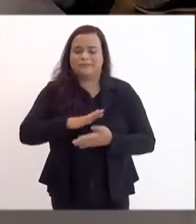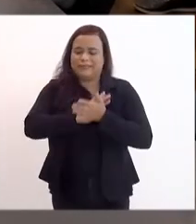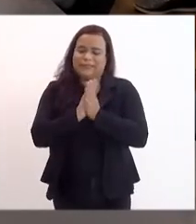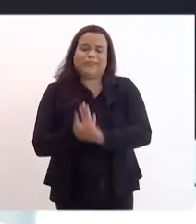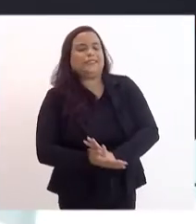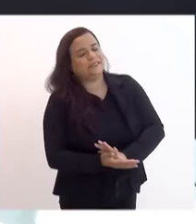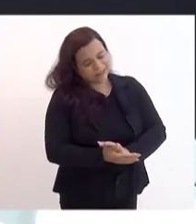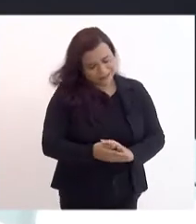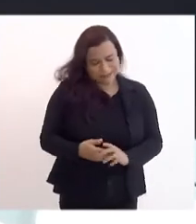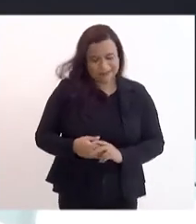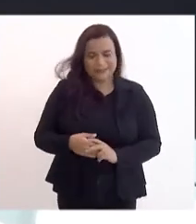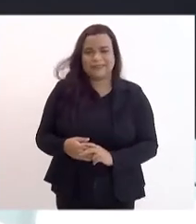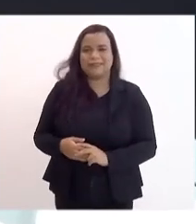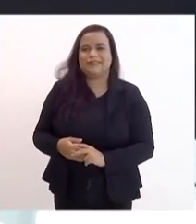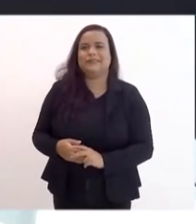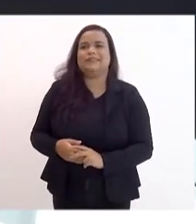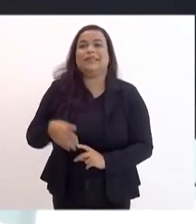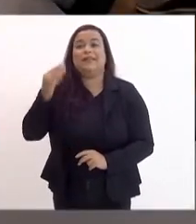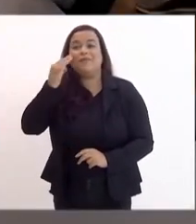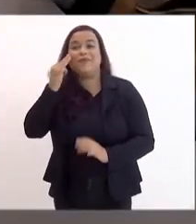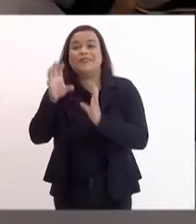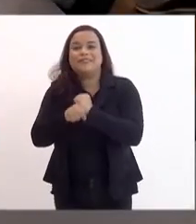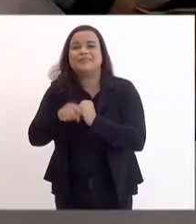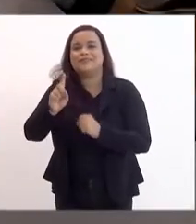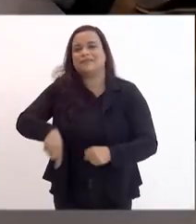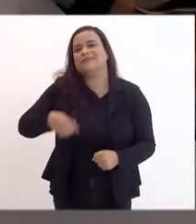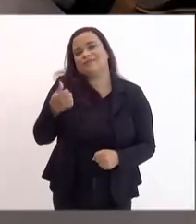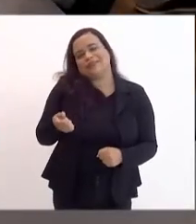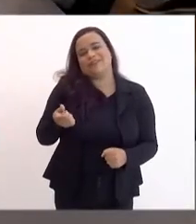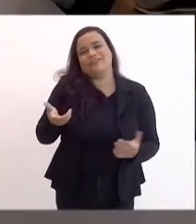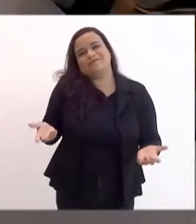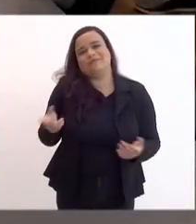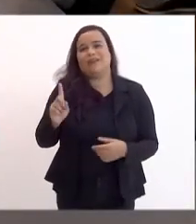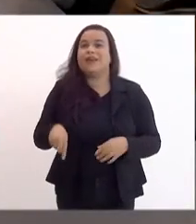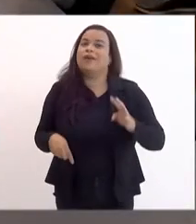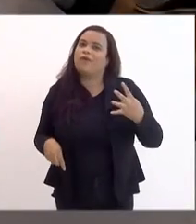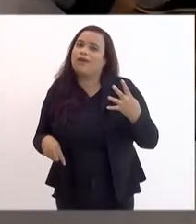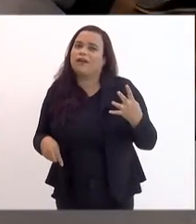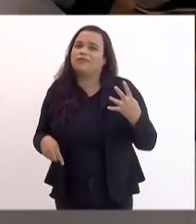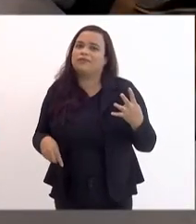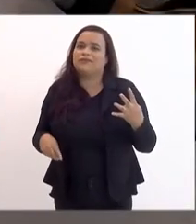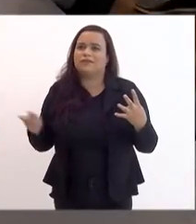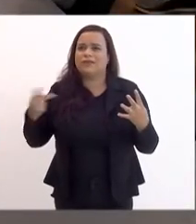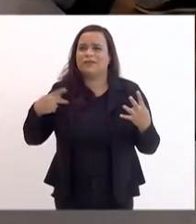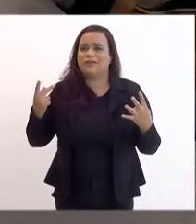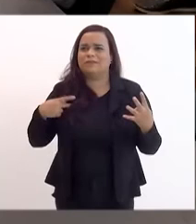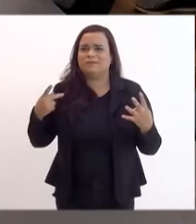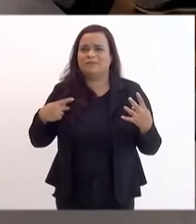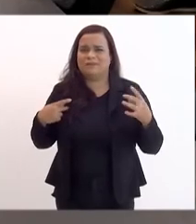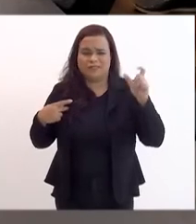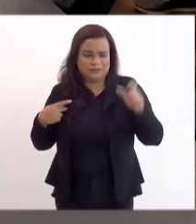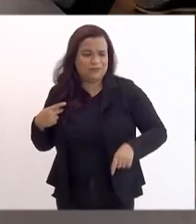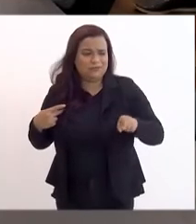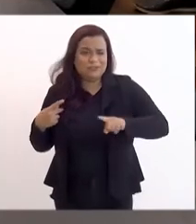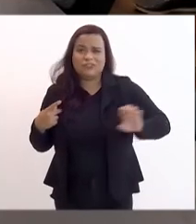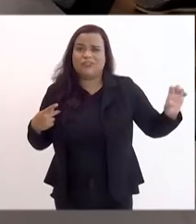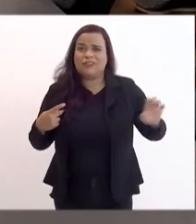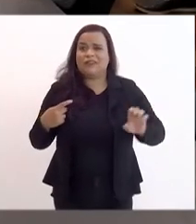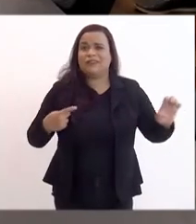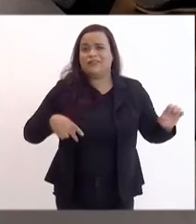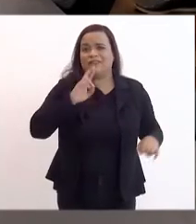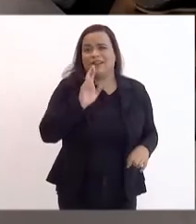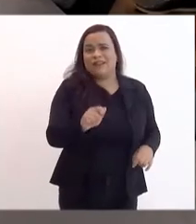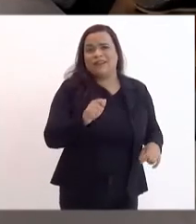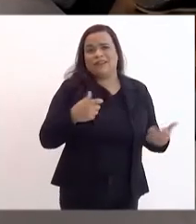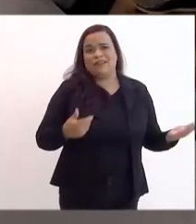Se contasse o da Mônica, seria 6. Mas é 4, a Mônica não está aí, né? Até o meu esquerdista, deputado Rodrigo Amorim, que é a minha